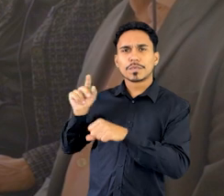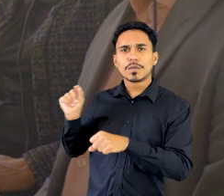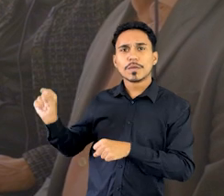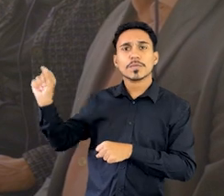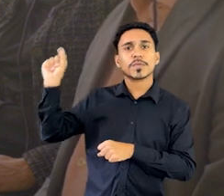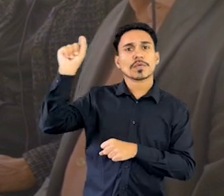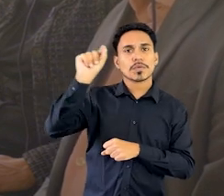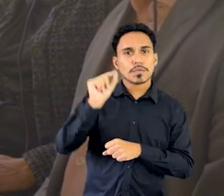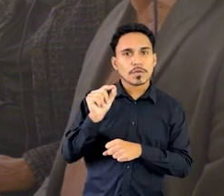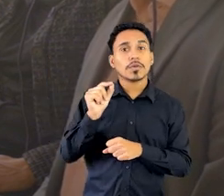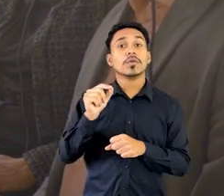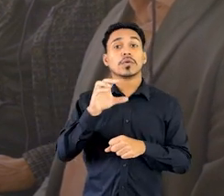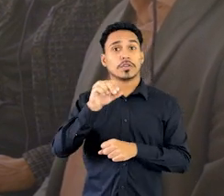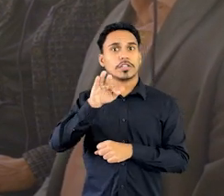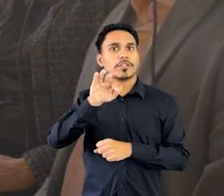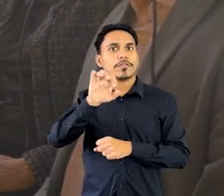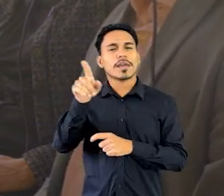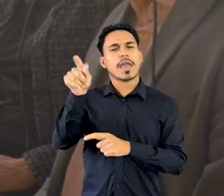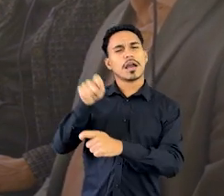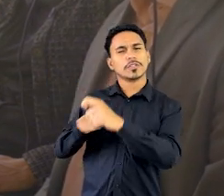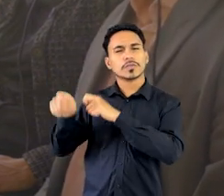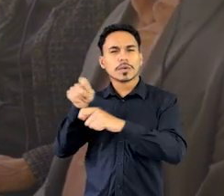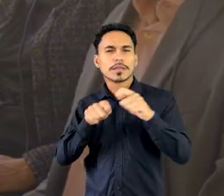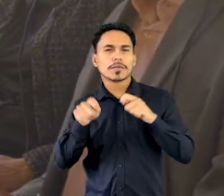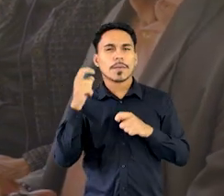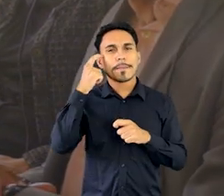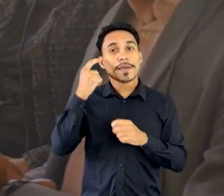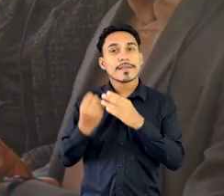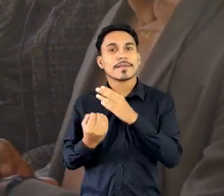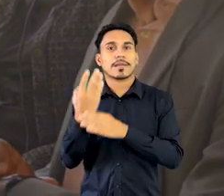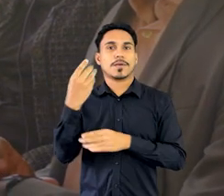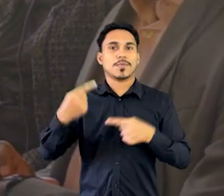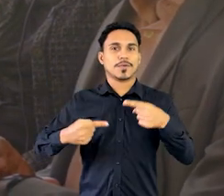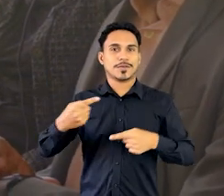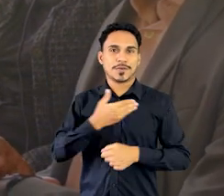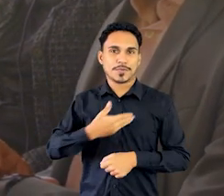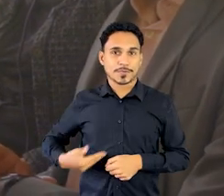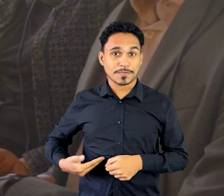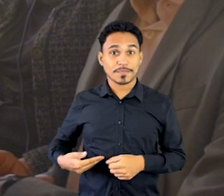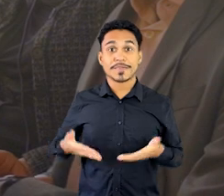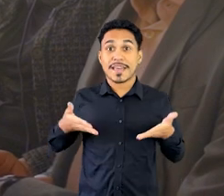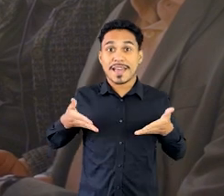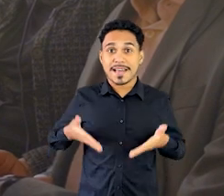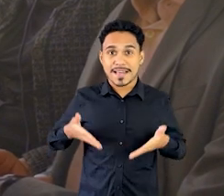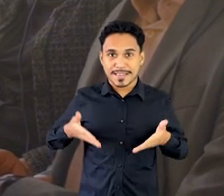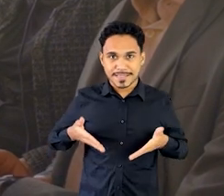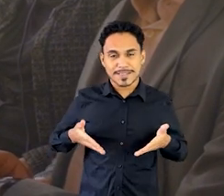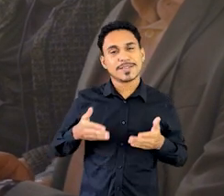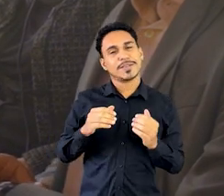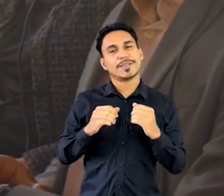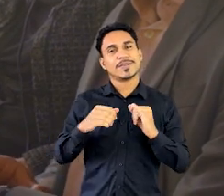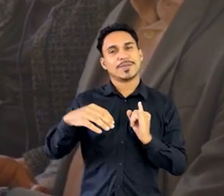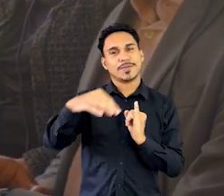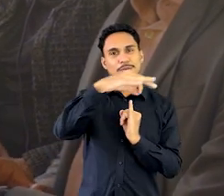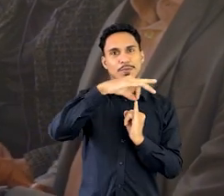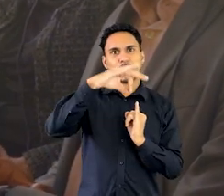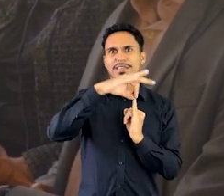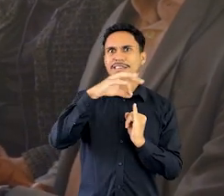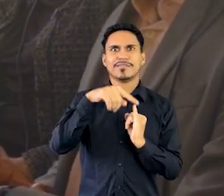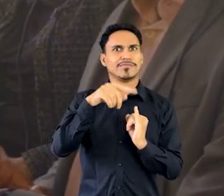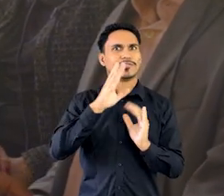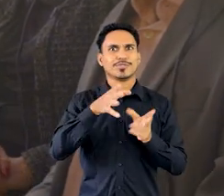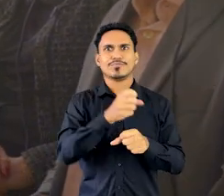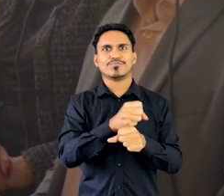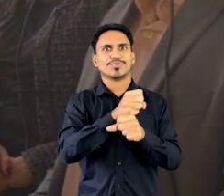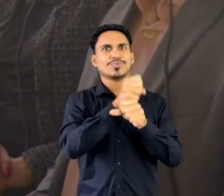internacionais Então como esse grande articulador esse Pensador também de políticas públicas e o ifs né Nós estamos aqui na no ifs essa grande